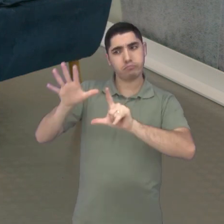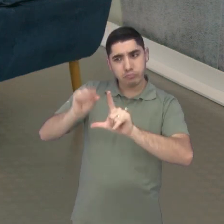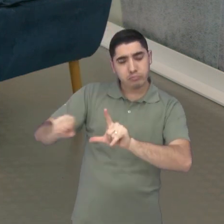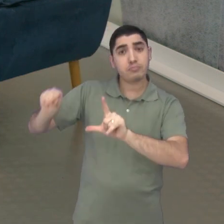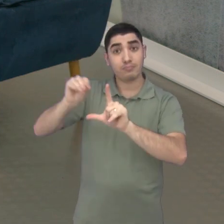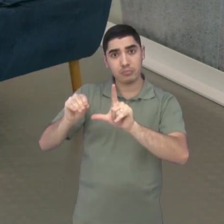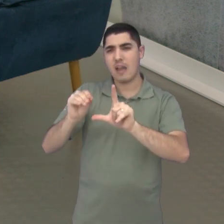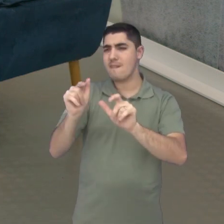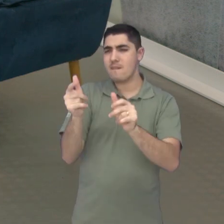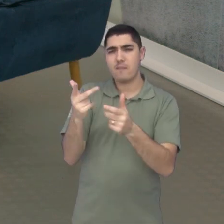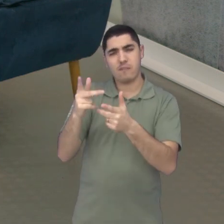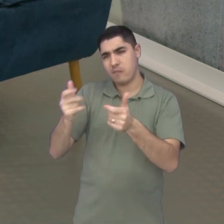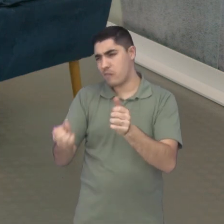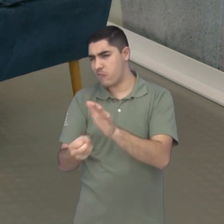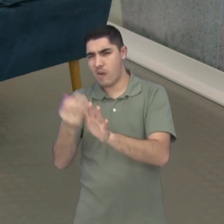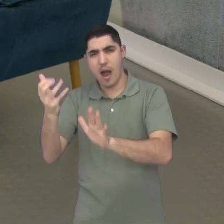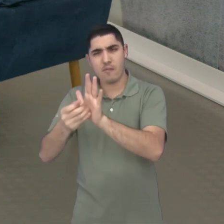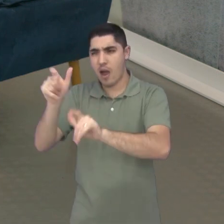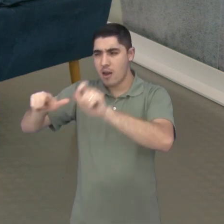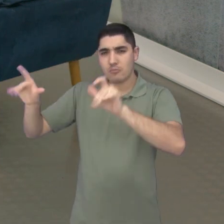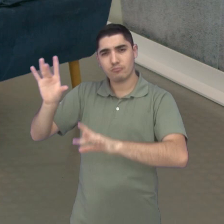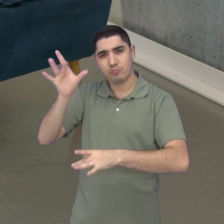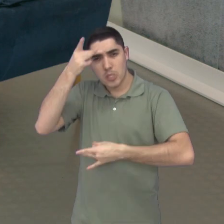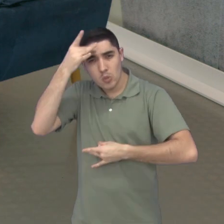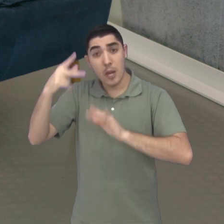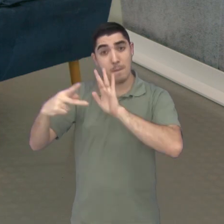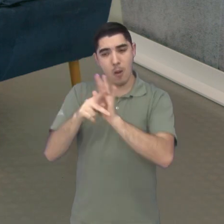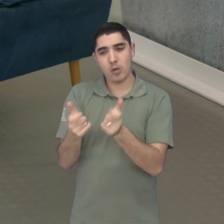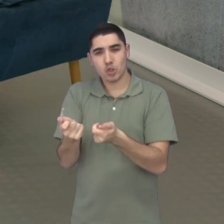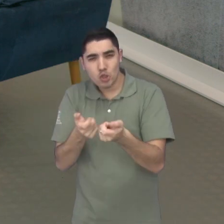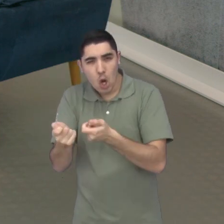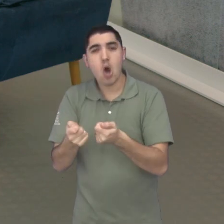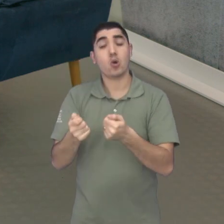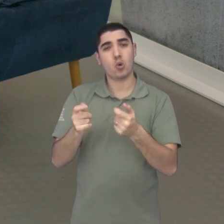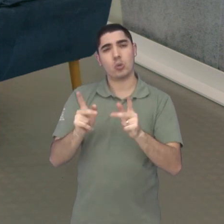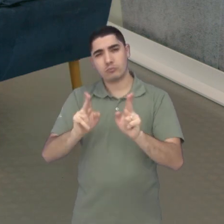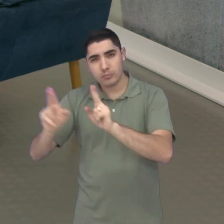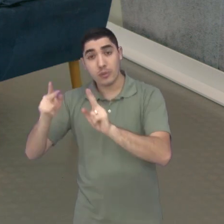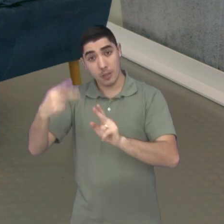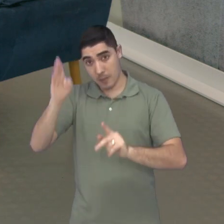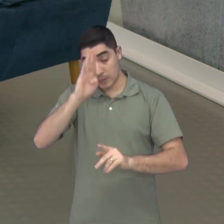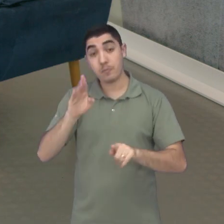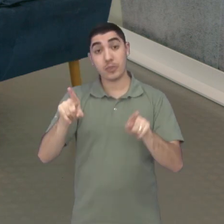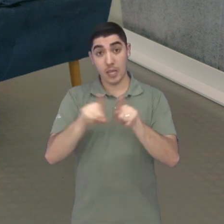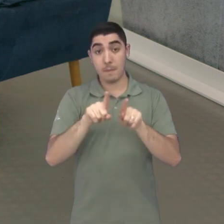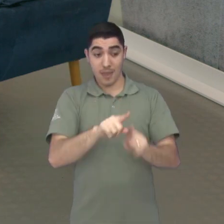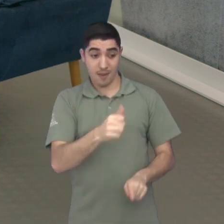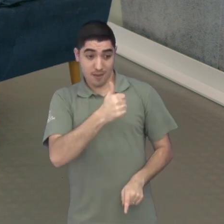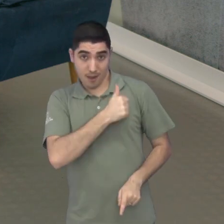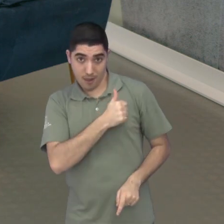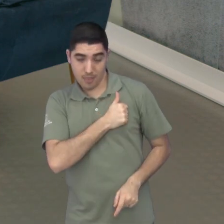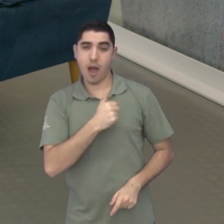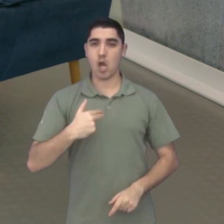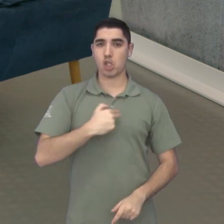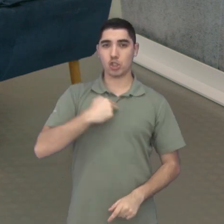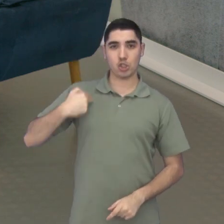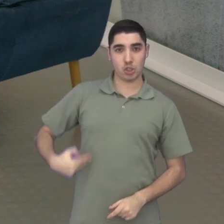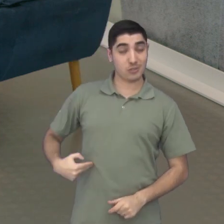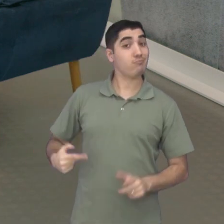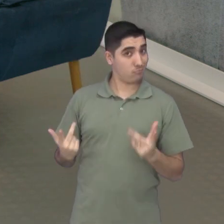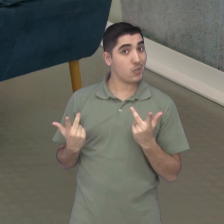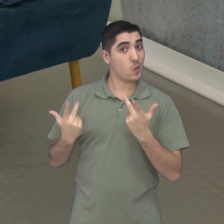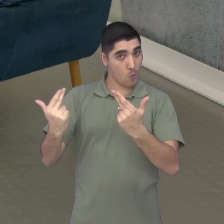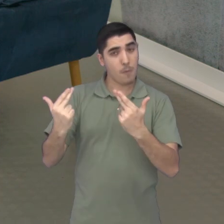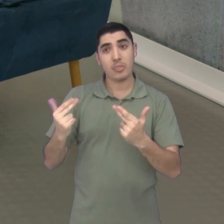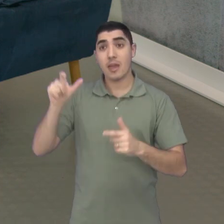diversos personagens para jogos e séries do Brasil, do Canadá e também da China. Faz também locuções